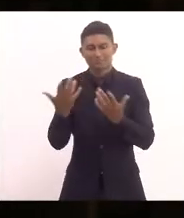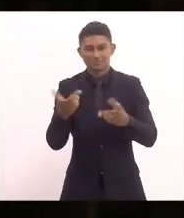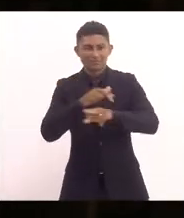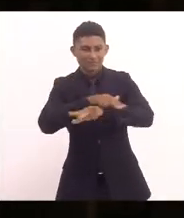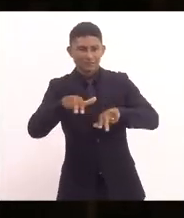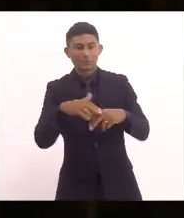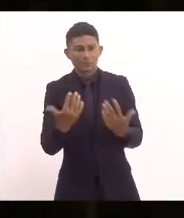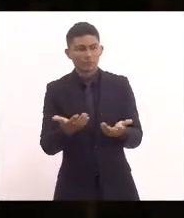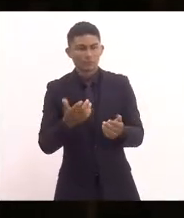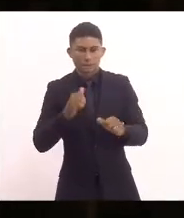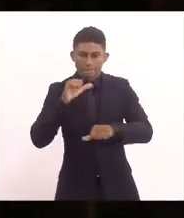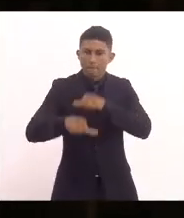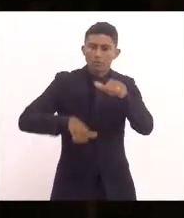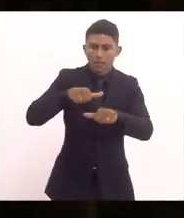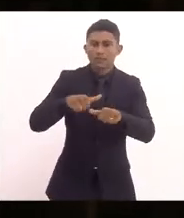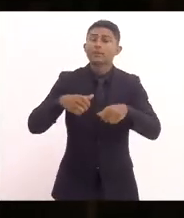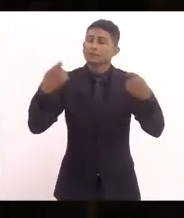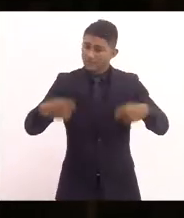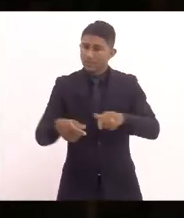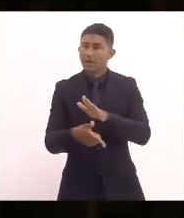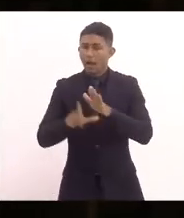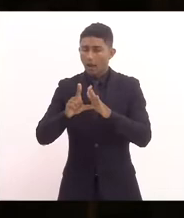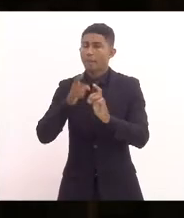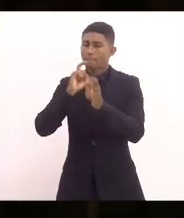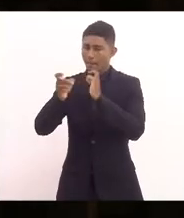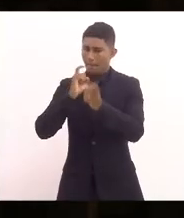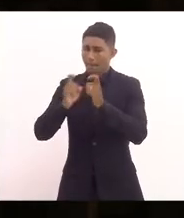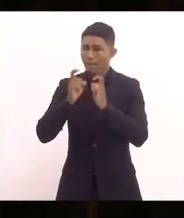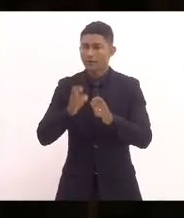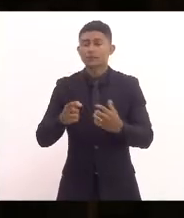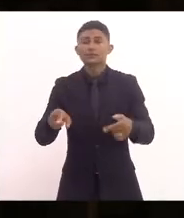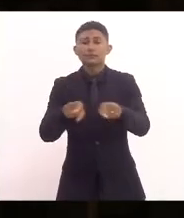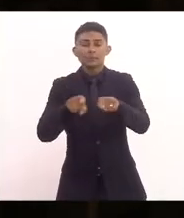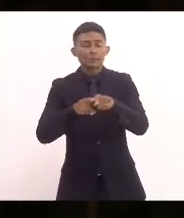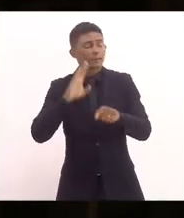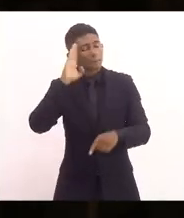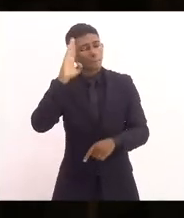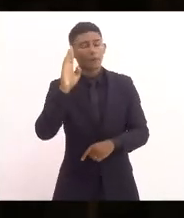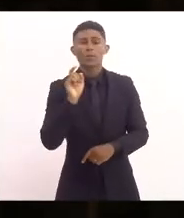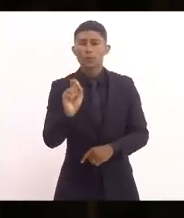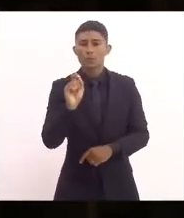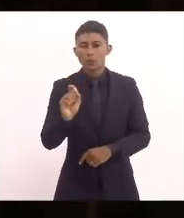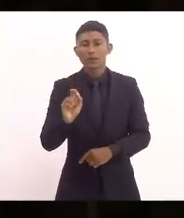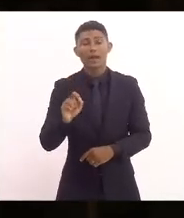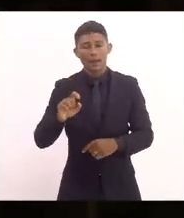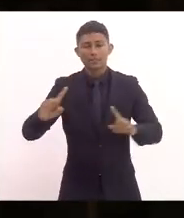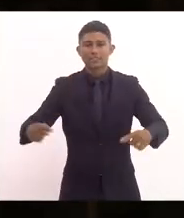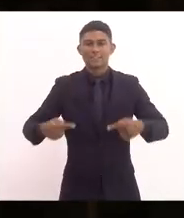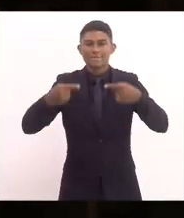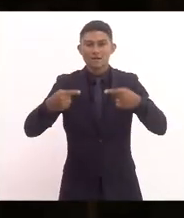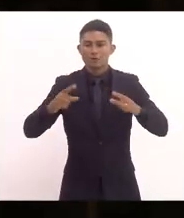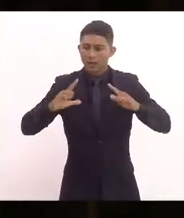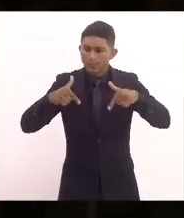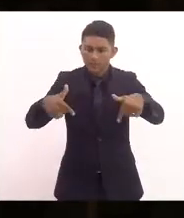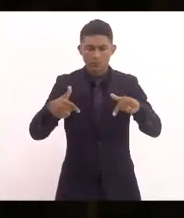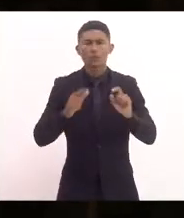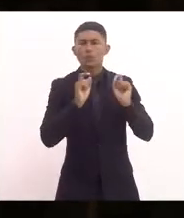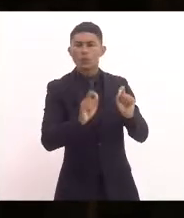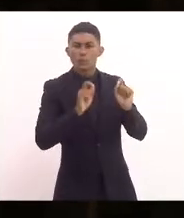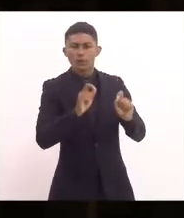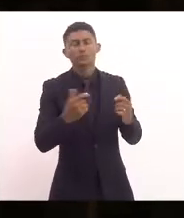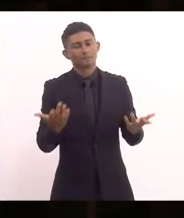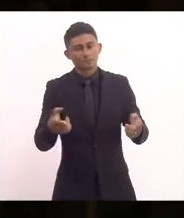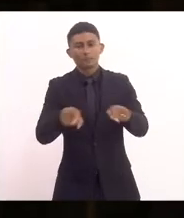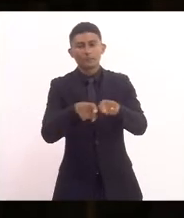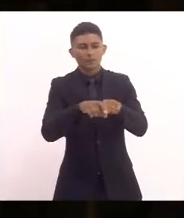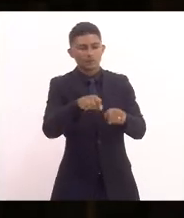devem ser debatidas, em especial, as respostas construídas para esses desafios e como a enfermagem